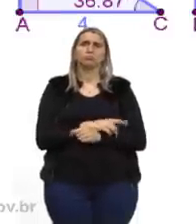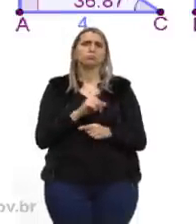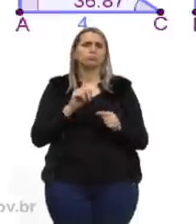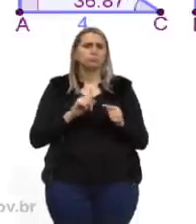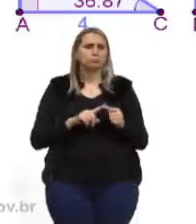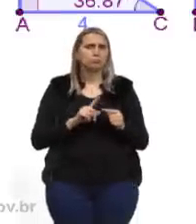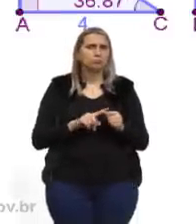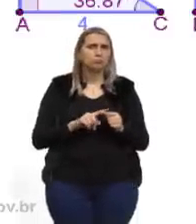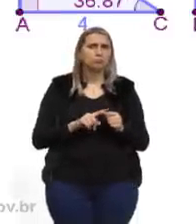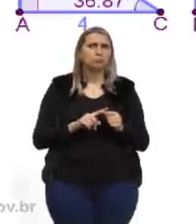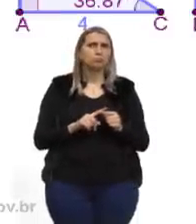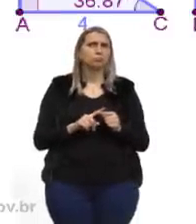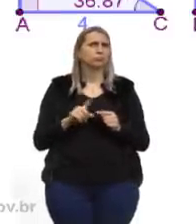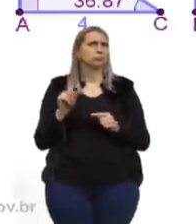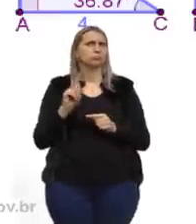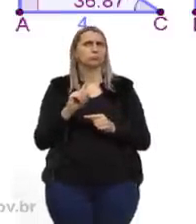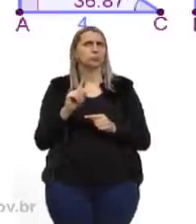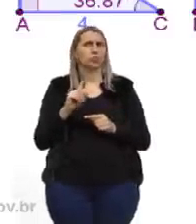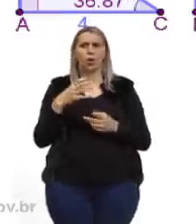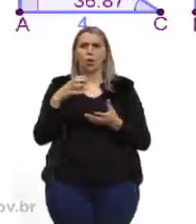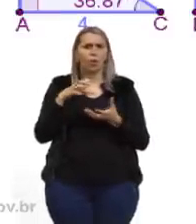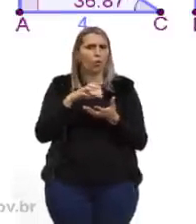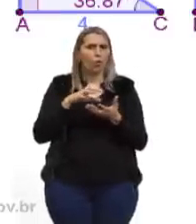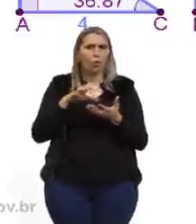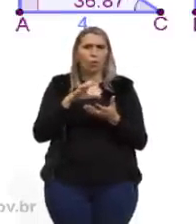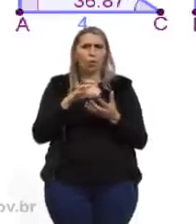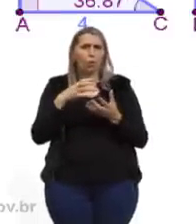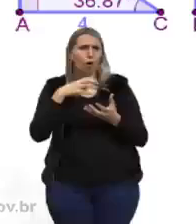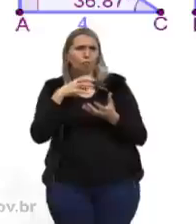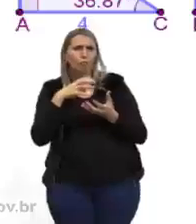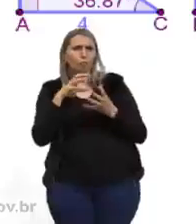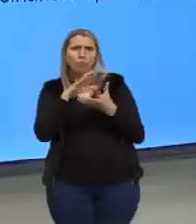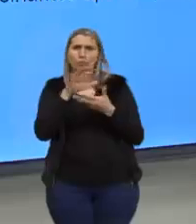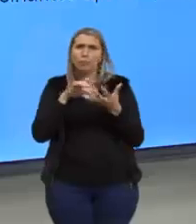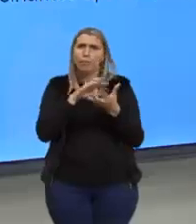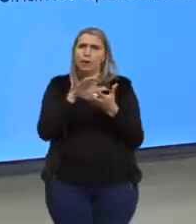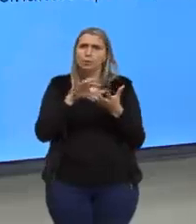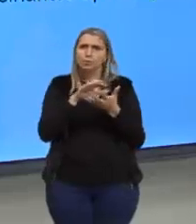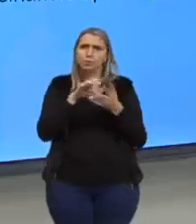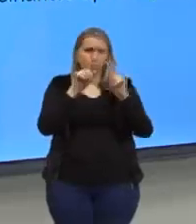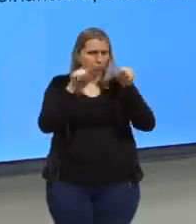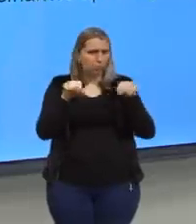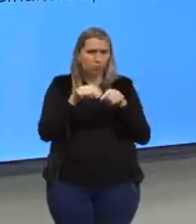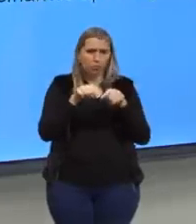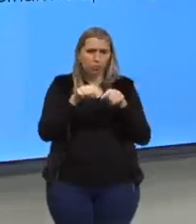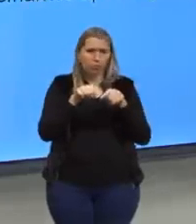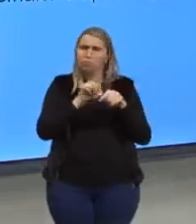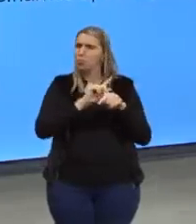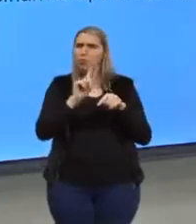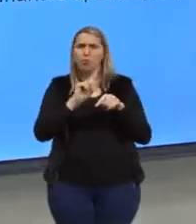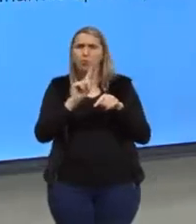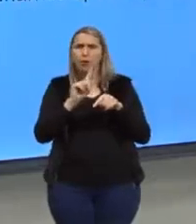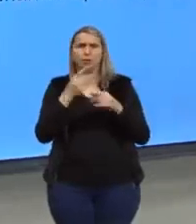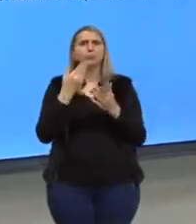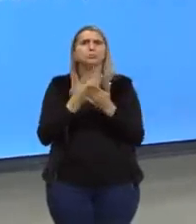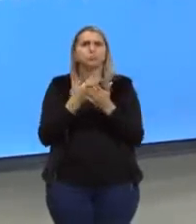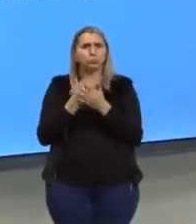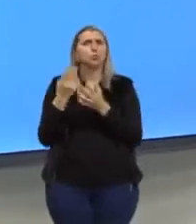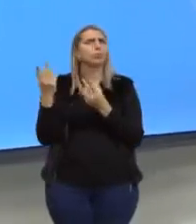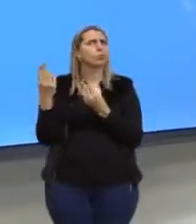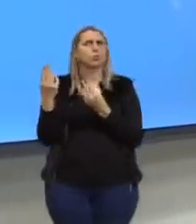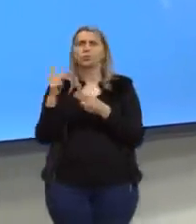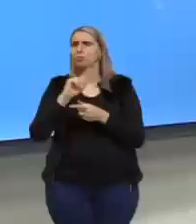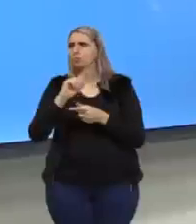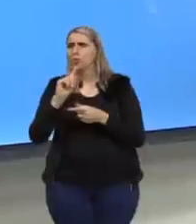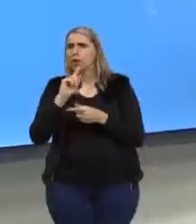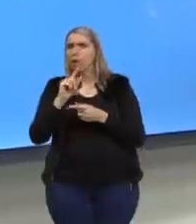quê? Porque não é o formato que me dá a semelhança, não é? A gente estudou os casos de semelhança e em nenhum